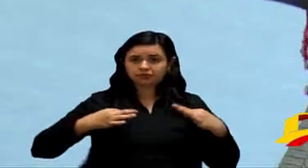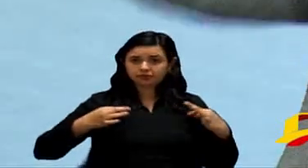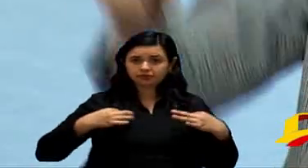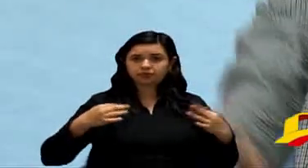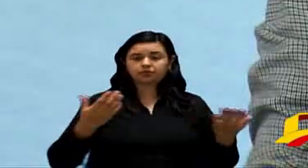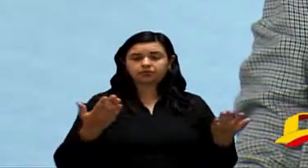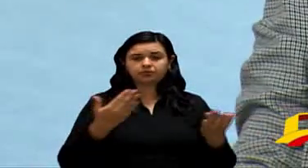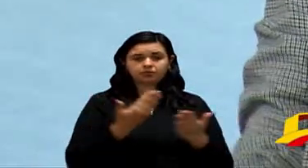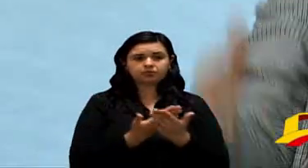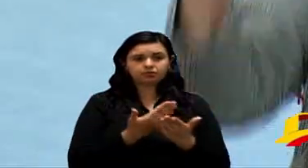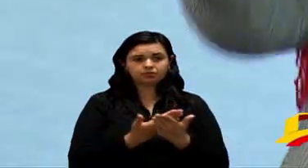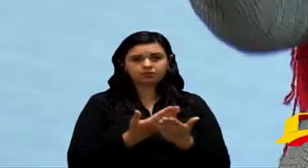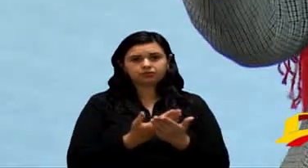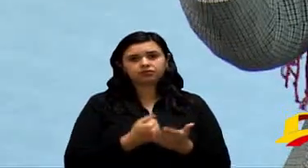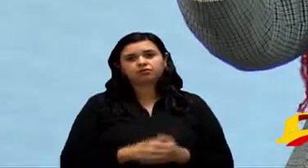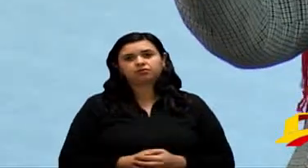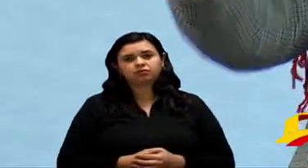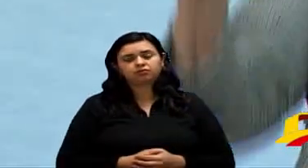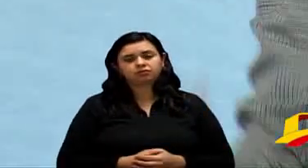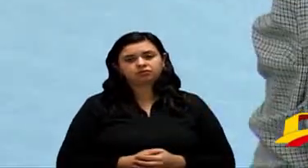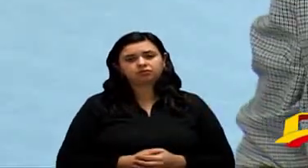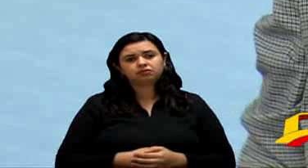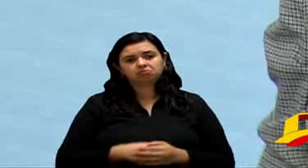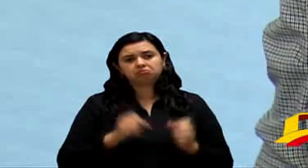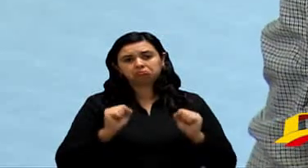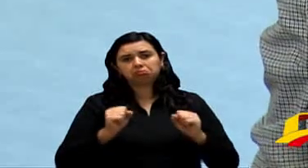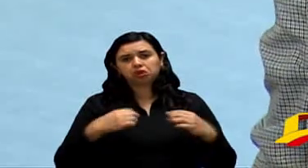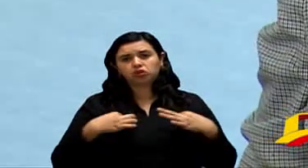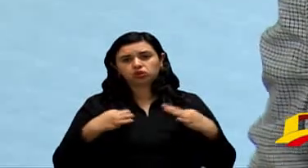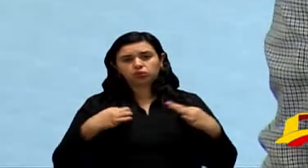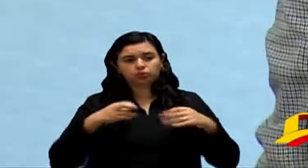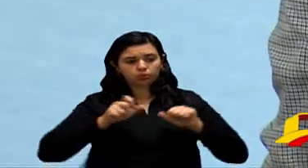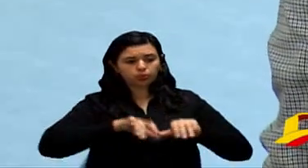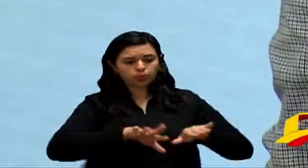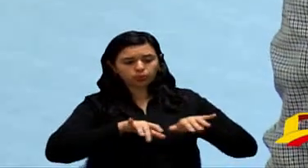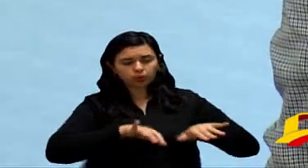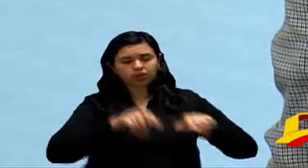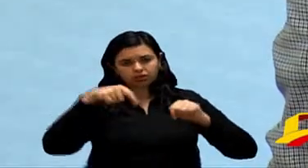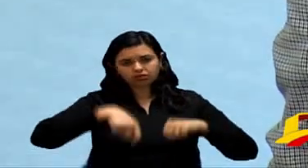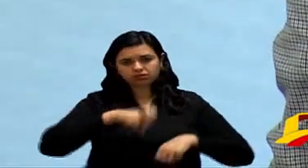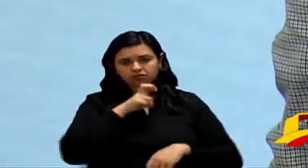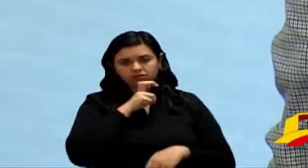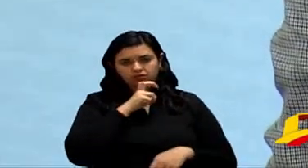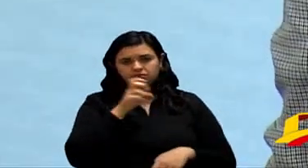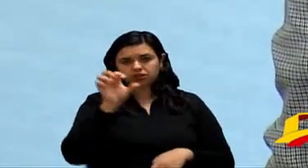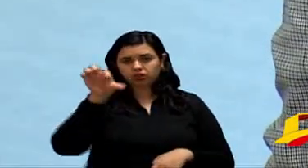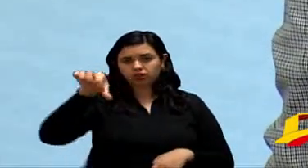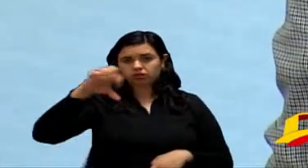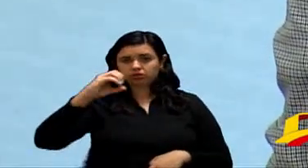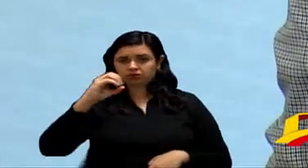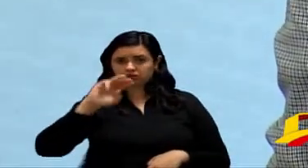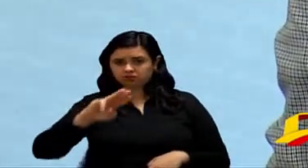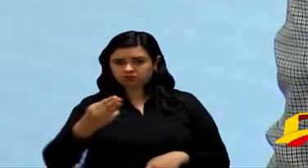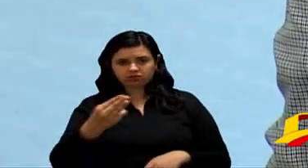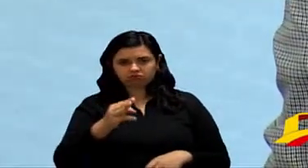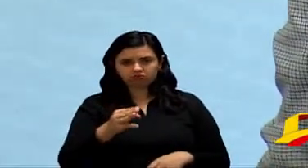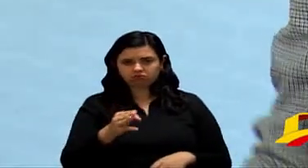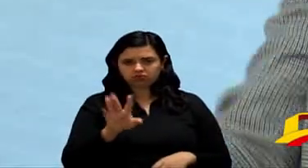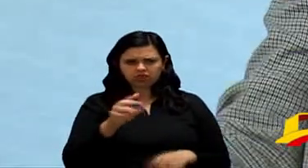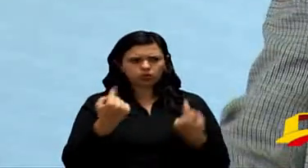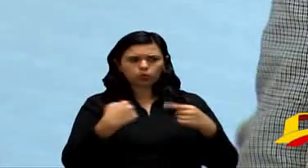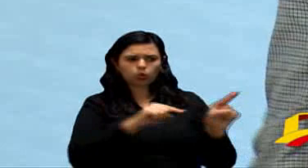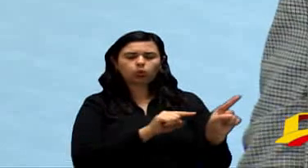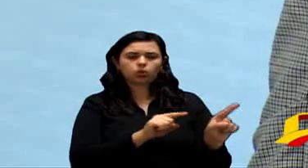feitos aqui em Sorocaba e na região na verdade nós vamos debater isso 90 milhões não sou contra a compra de